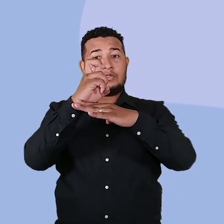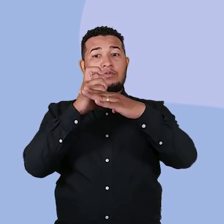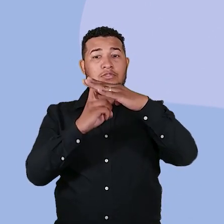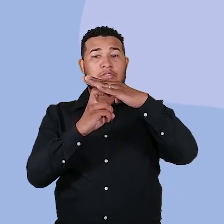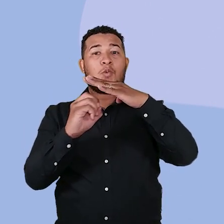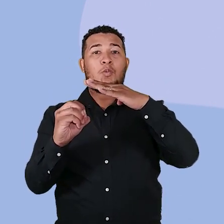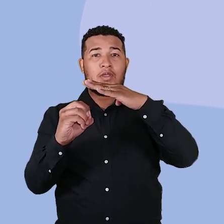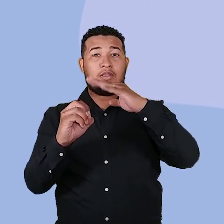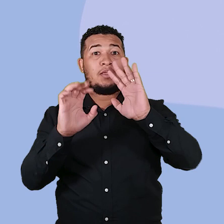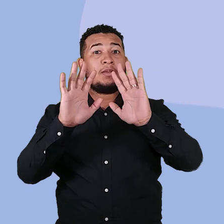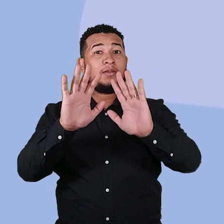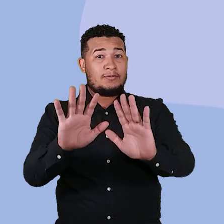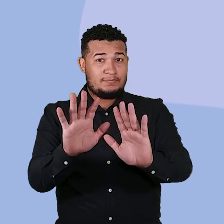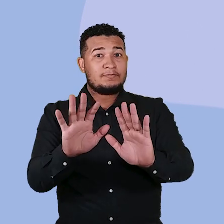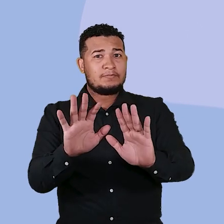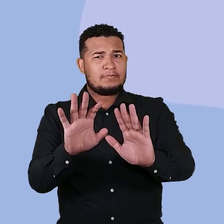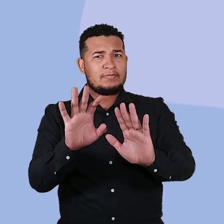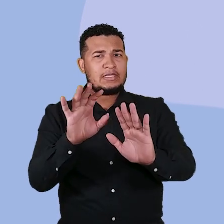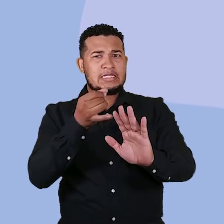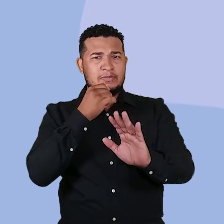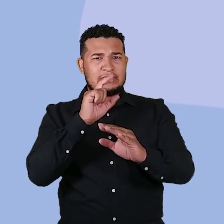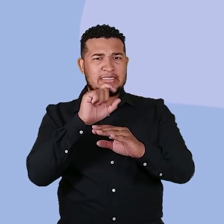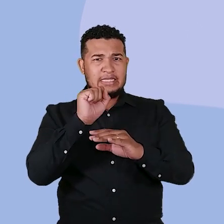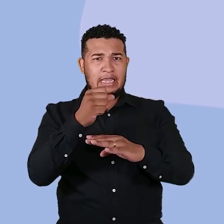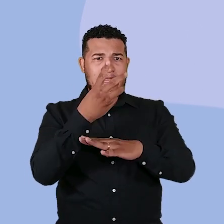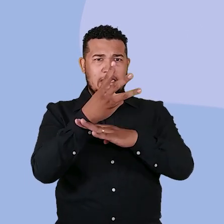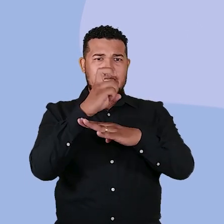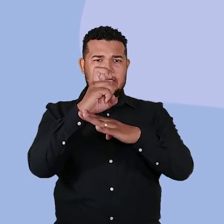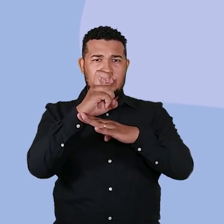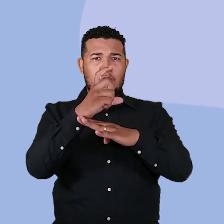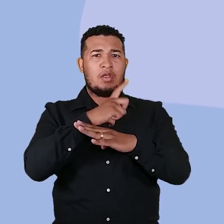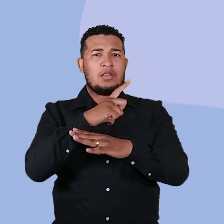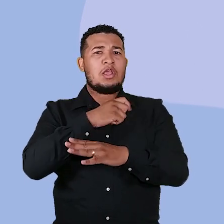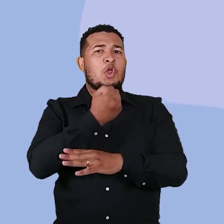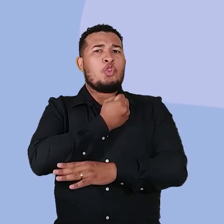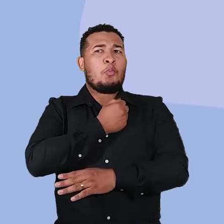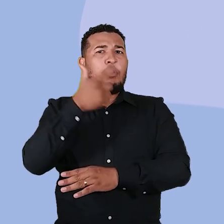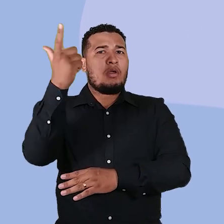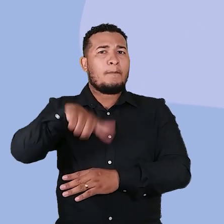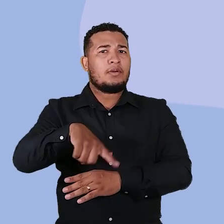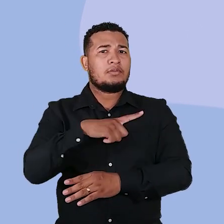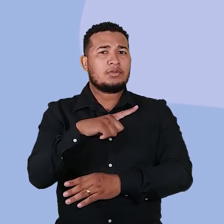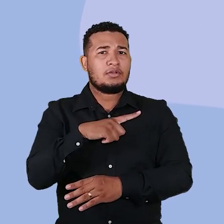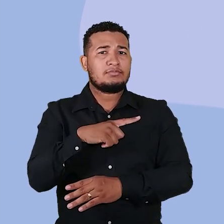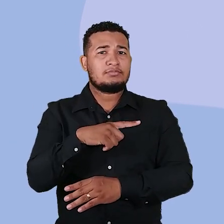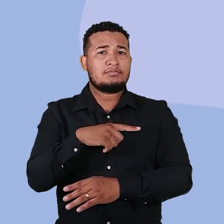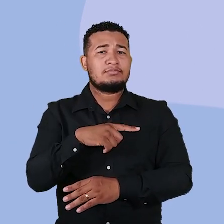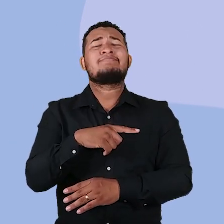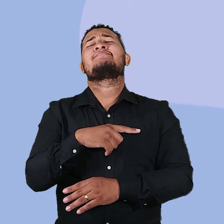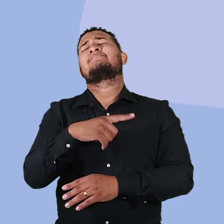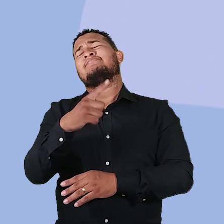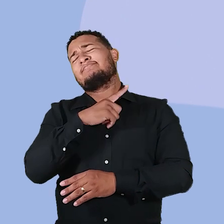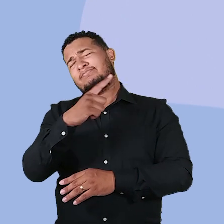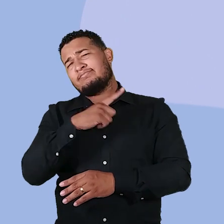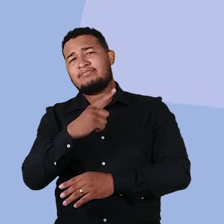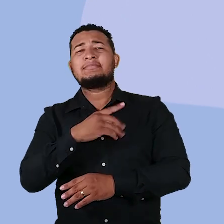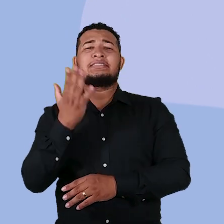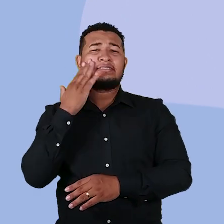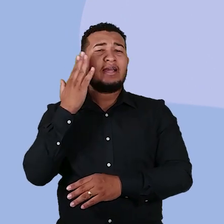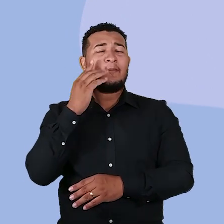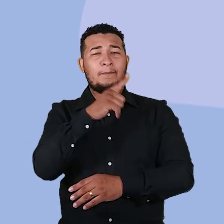35 para 50 mas será que dentre esses 35 tem algum número repetido